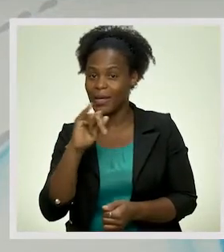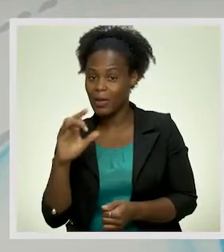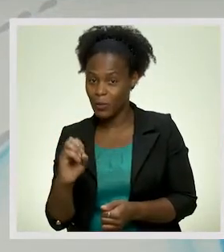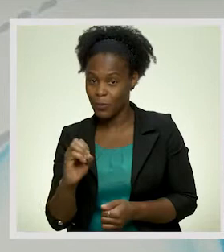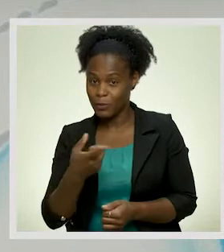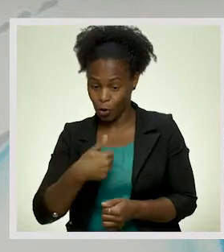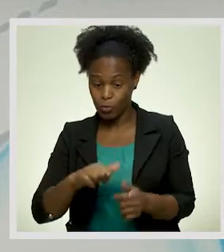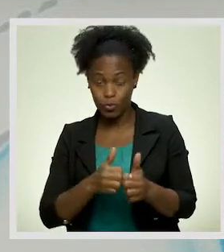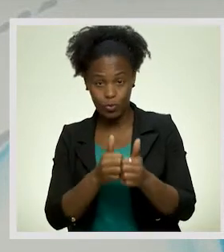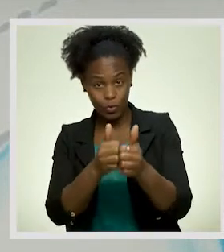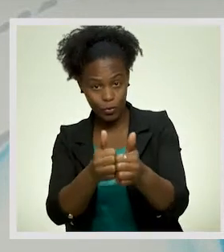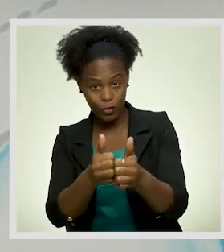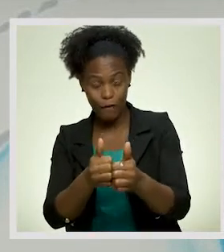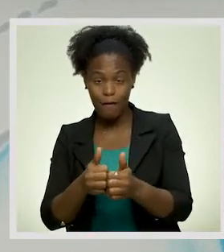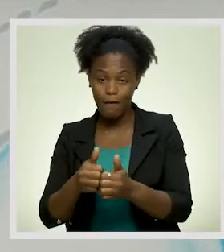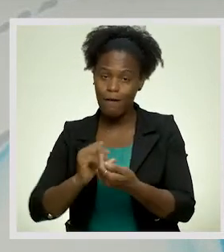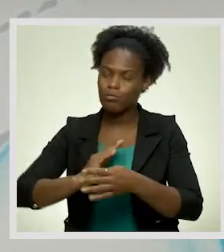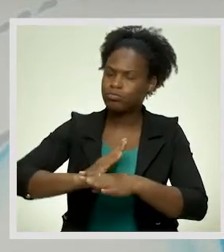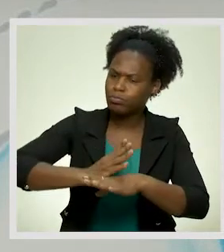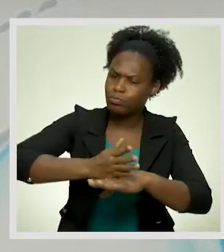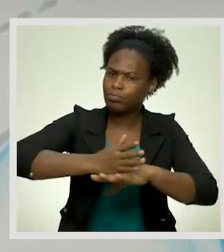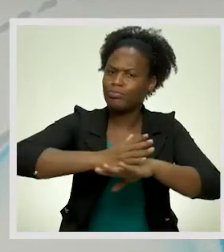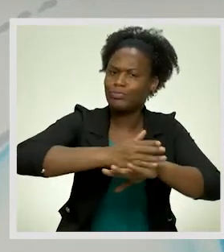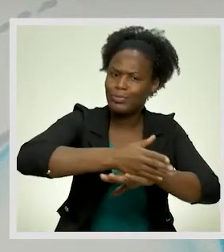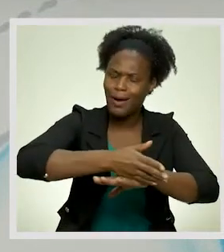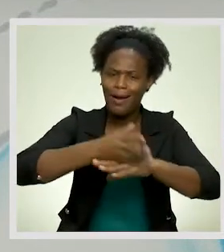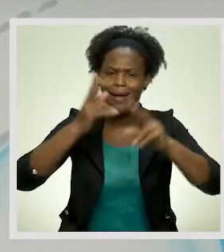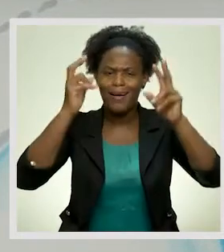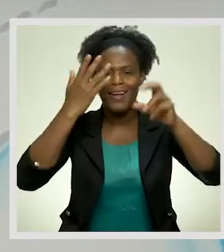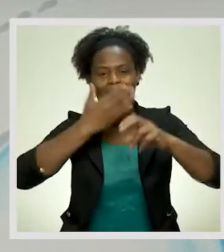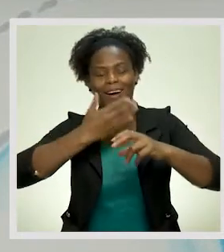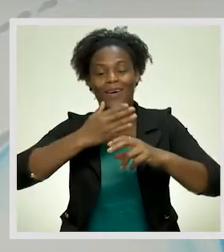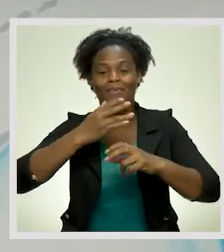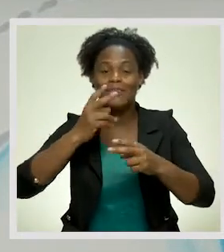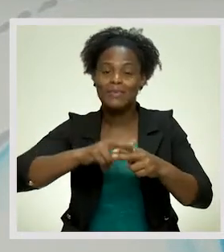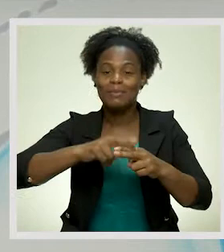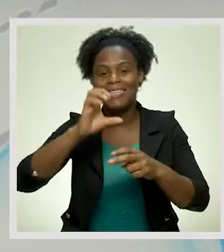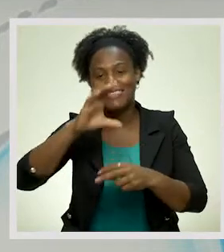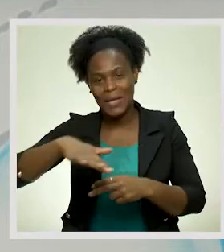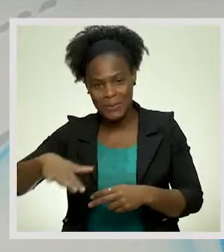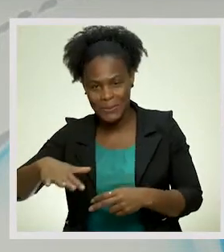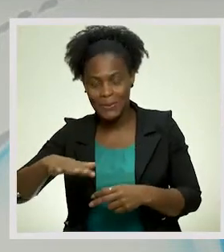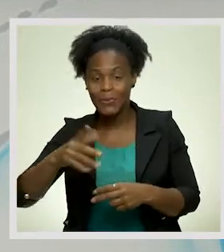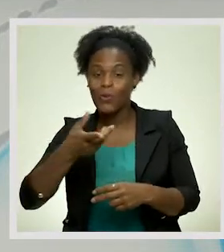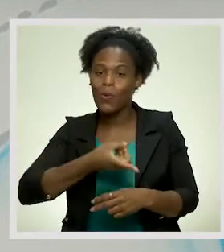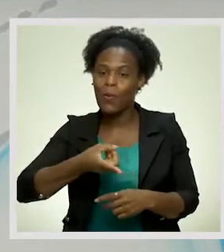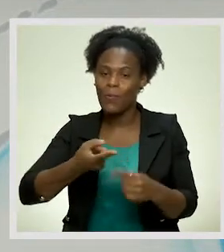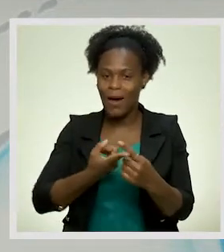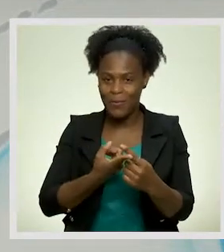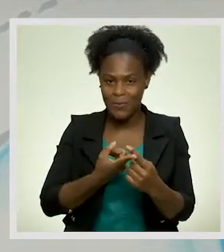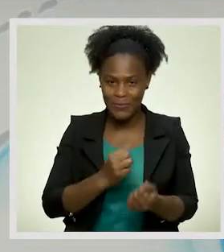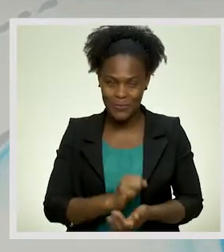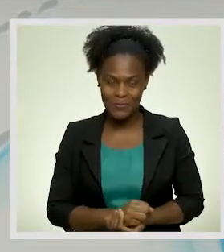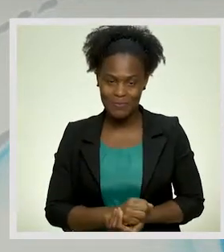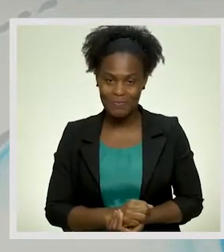Juntos, vamos navegar nos conteúdos da disciplina de Ciências Naturais do 9º